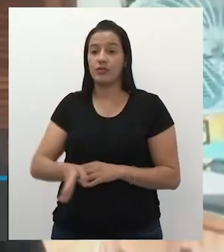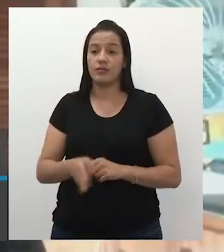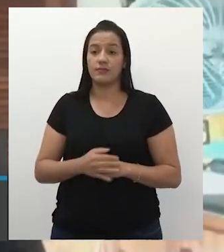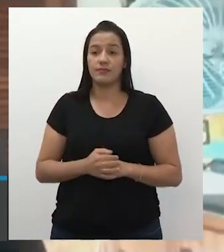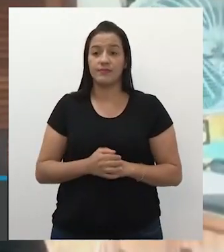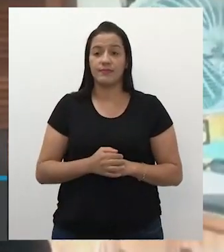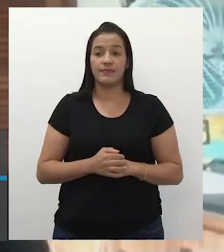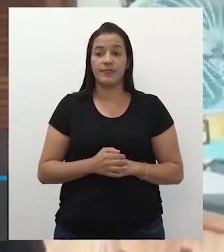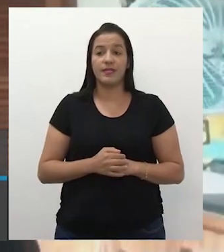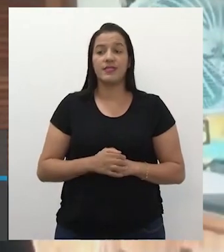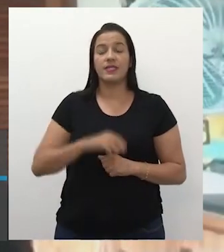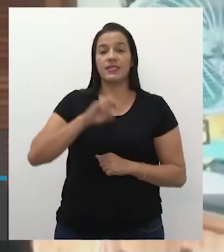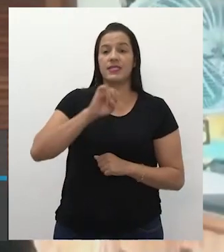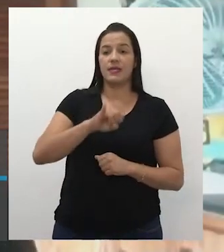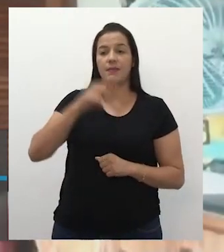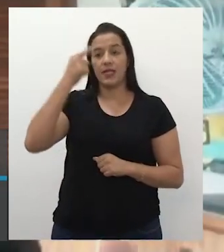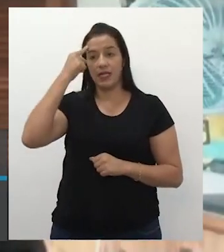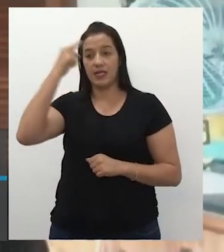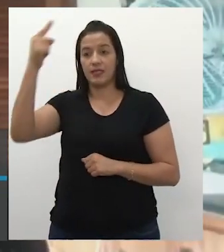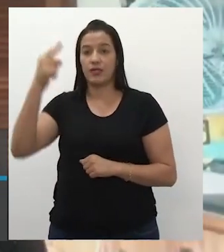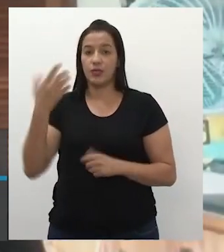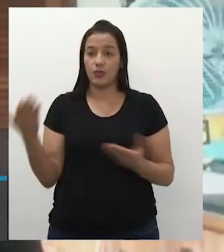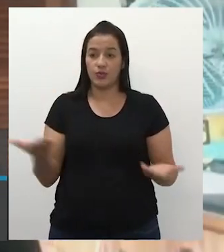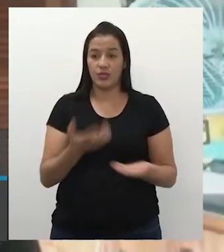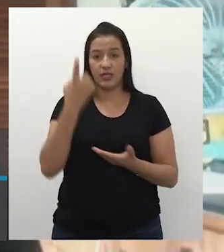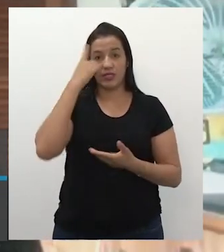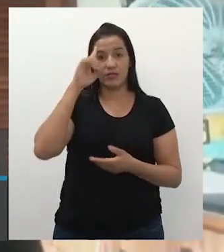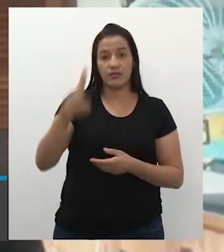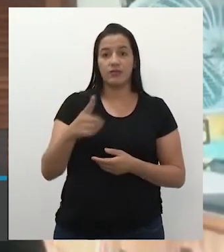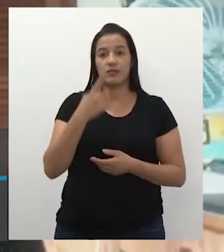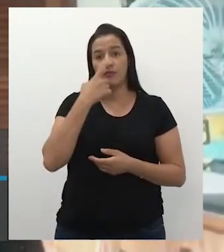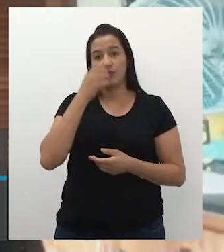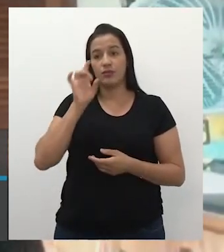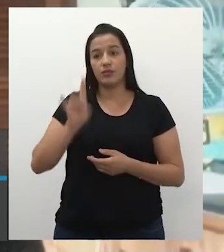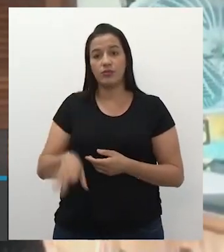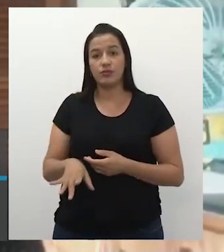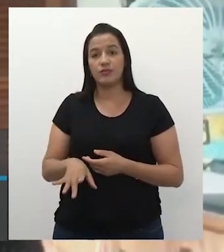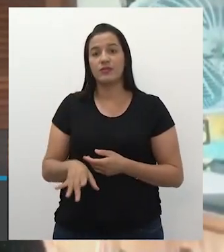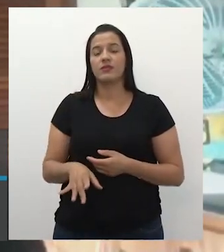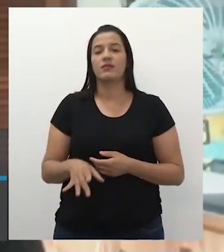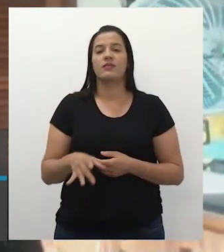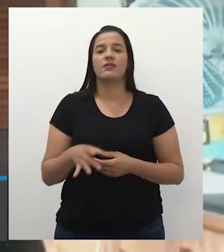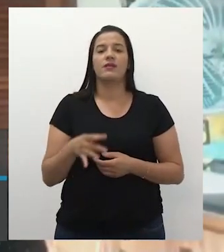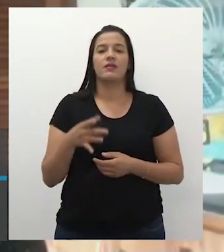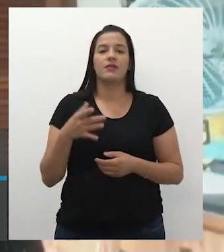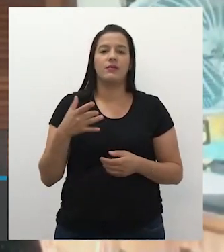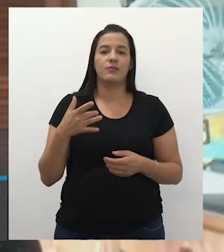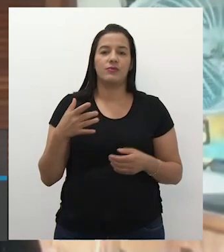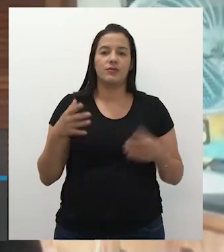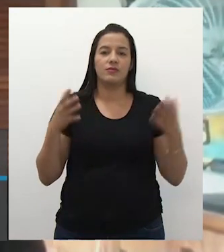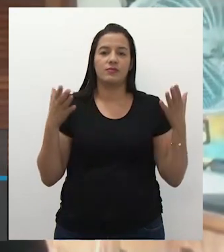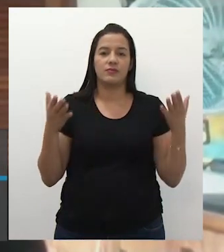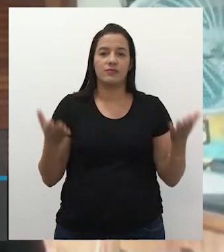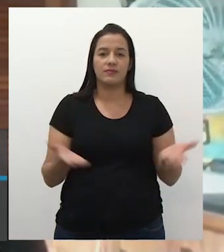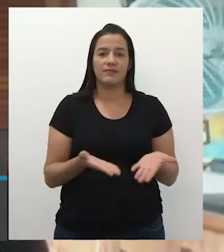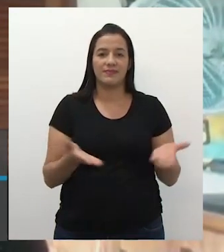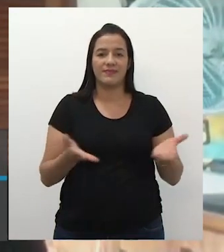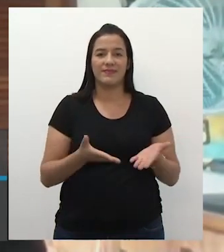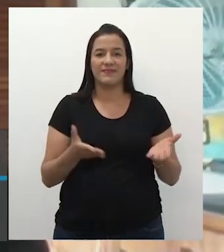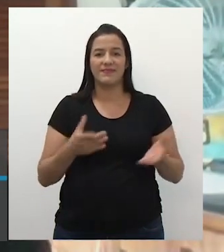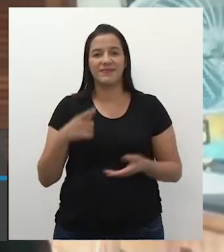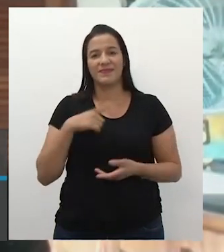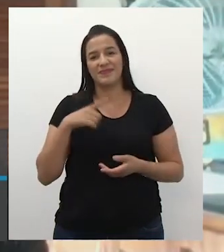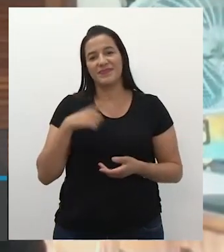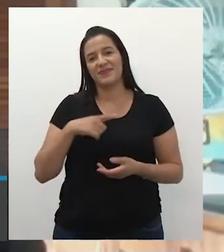Então, se é para lembrar que hoje é dia de colocar lixo, né, para fora, e ao invés de eu falar assim, lembra,